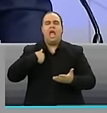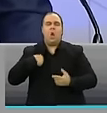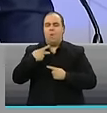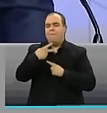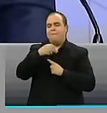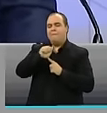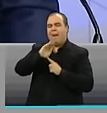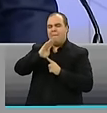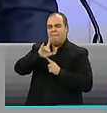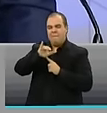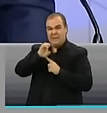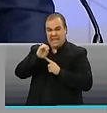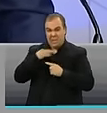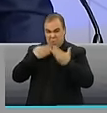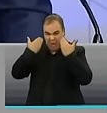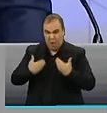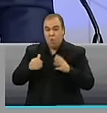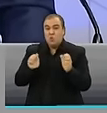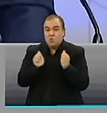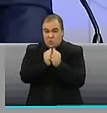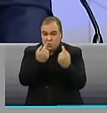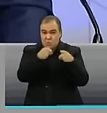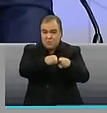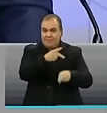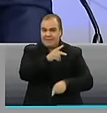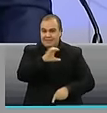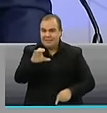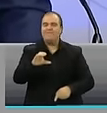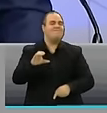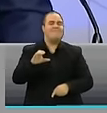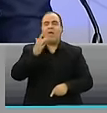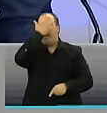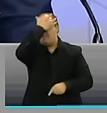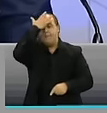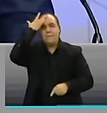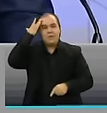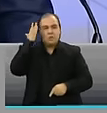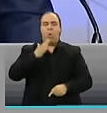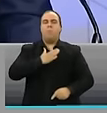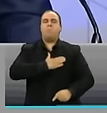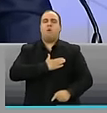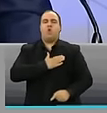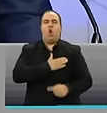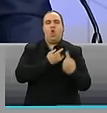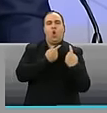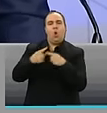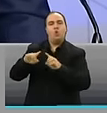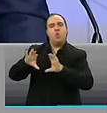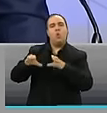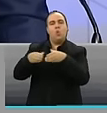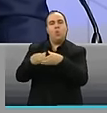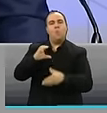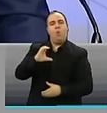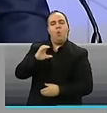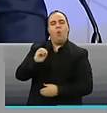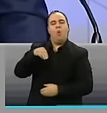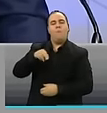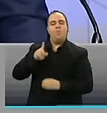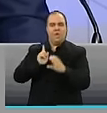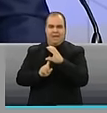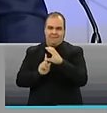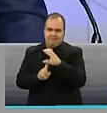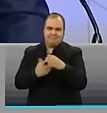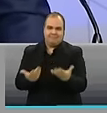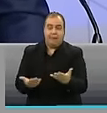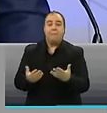com o PCC. Sabe o que é PCC? São os patriotas contra os comunistas. Você foi detectado. Nossa, a Marta Suplicy, nossa,